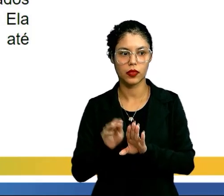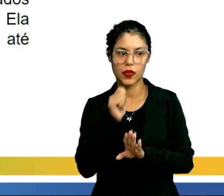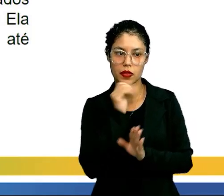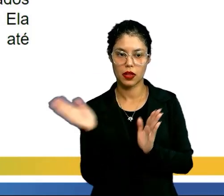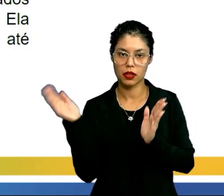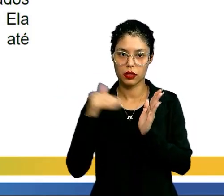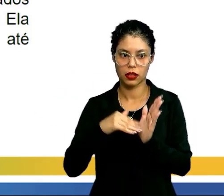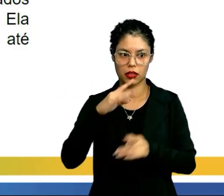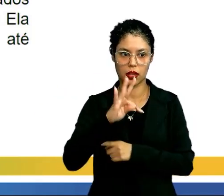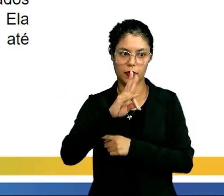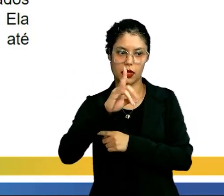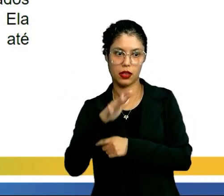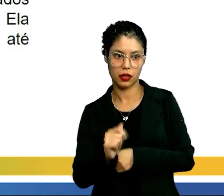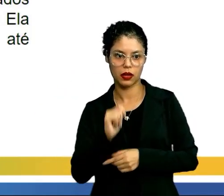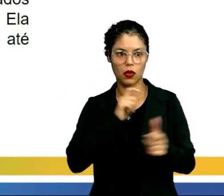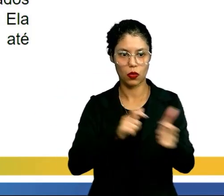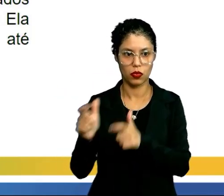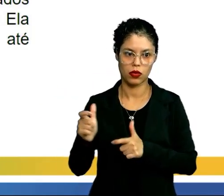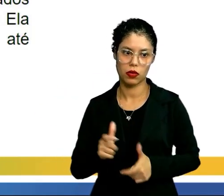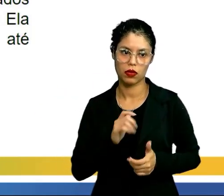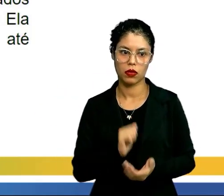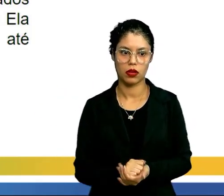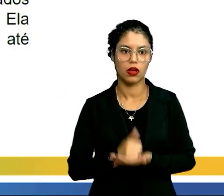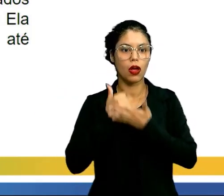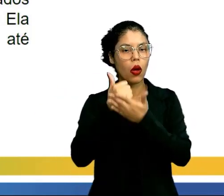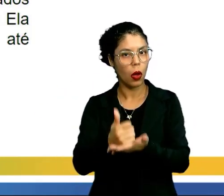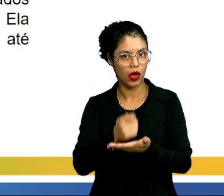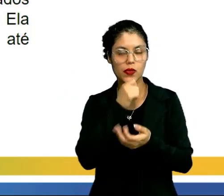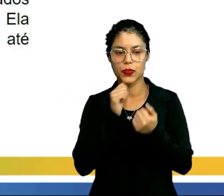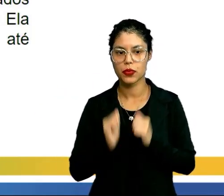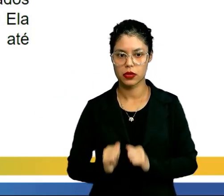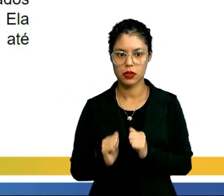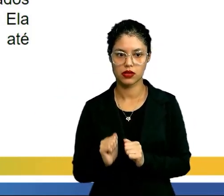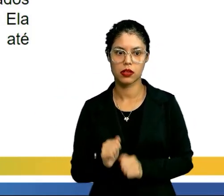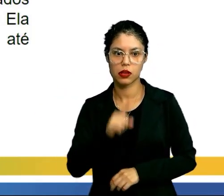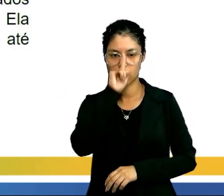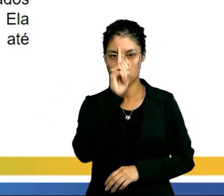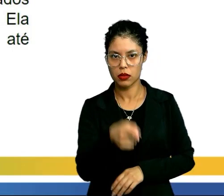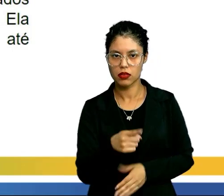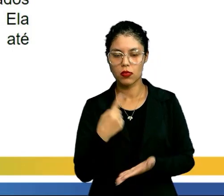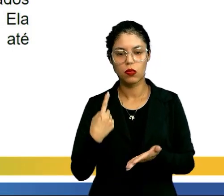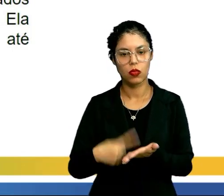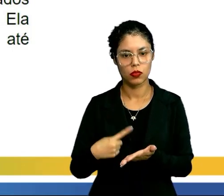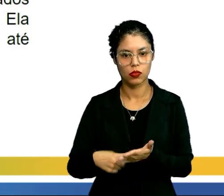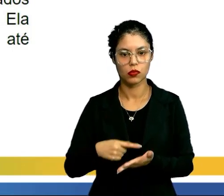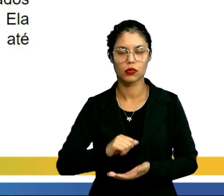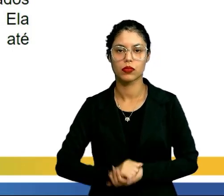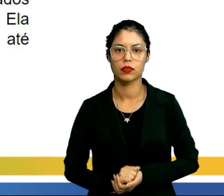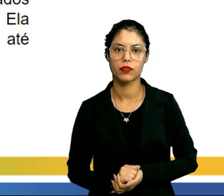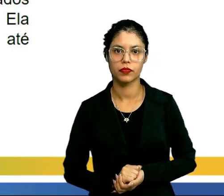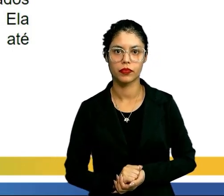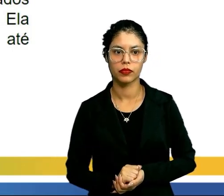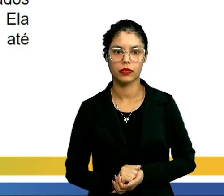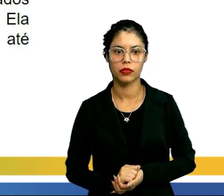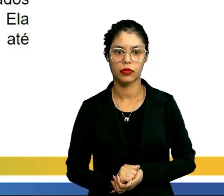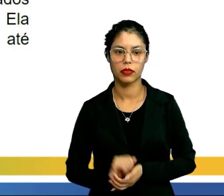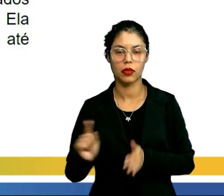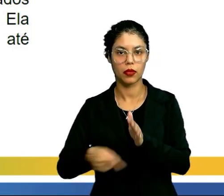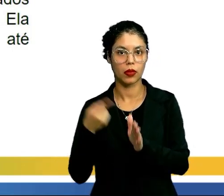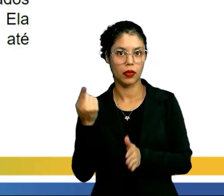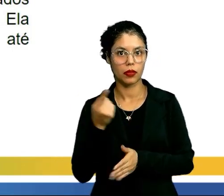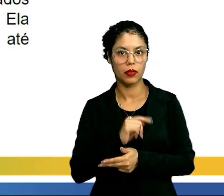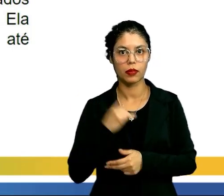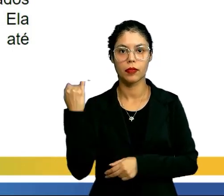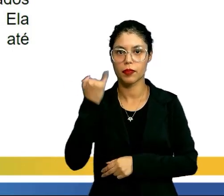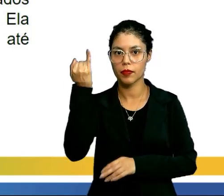até tabacarias, onde o fumo era autorizado sob determinadas condições. Uma das